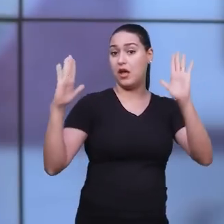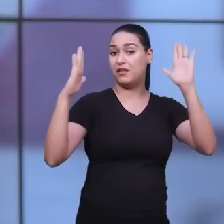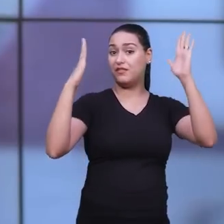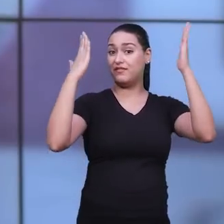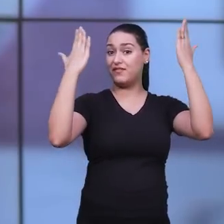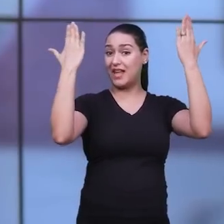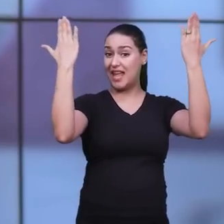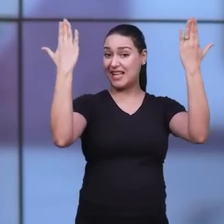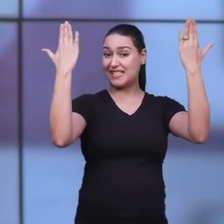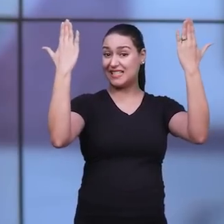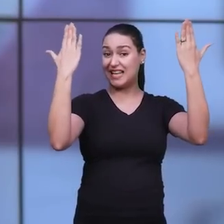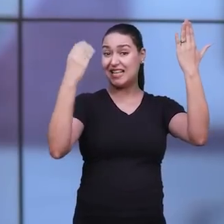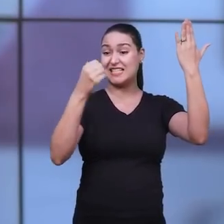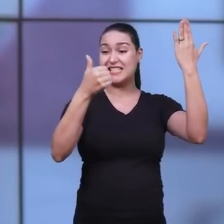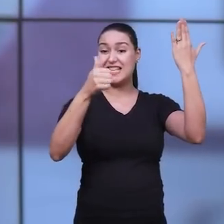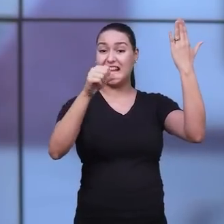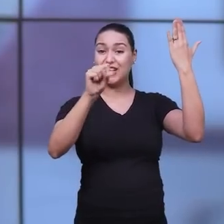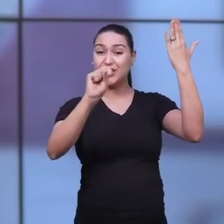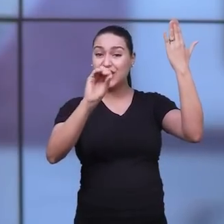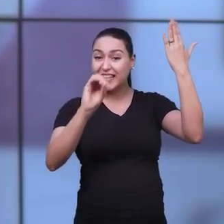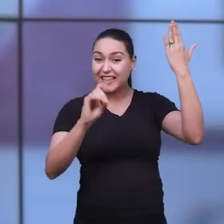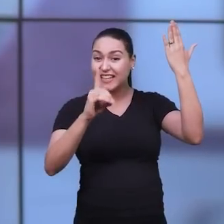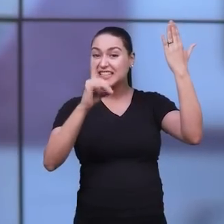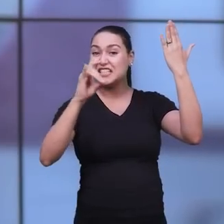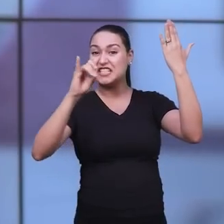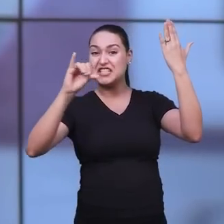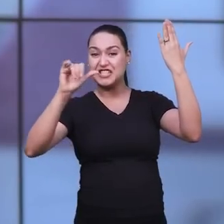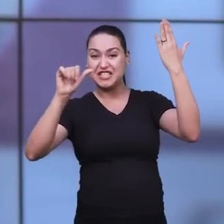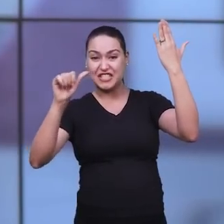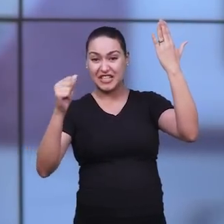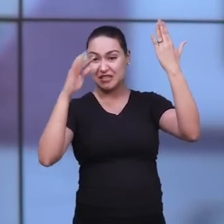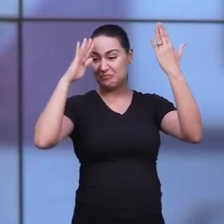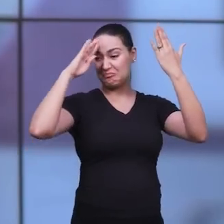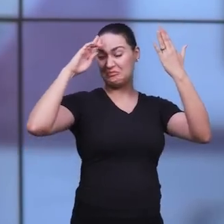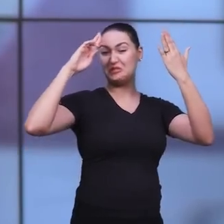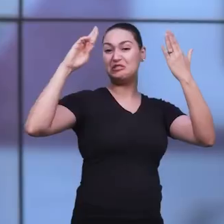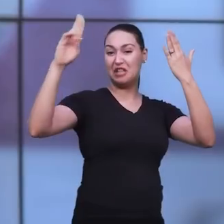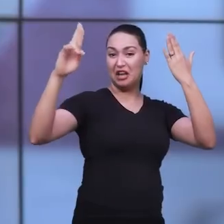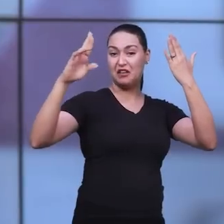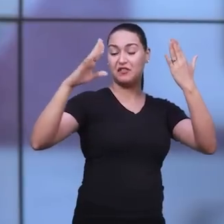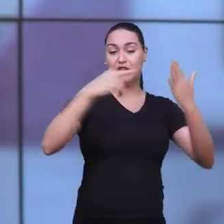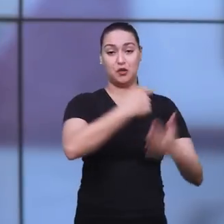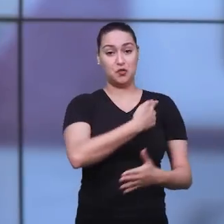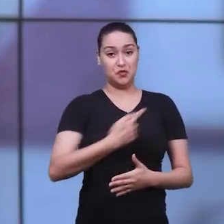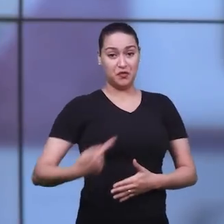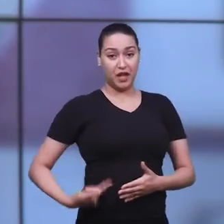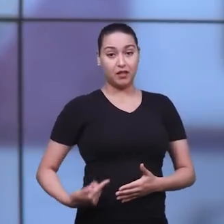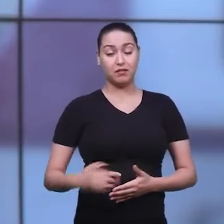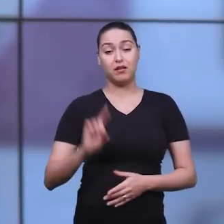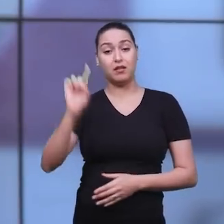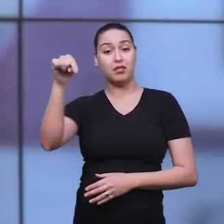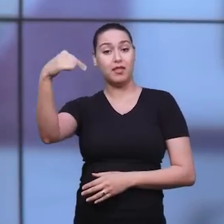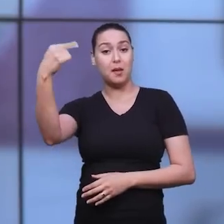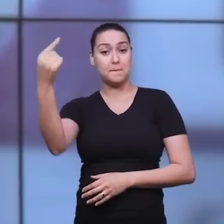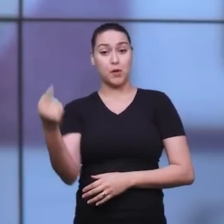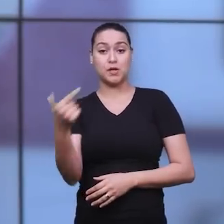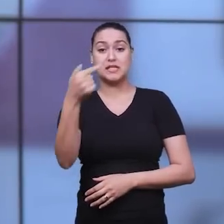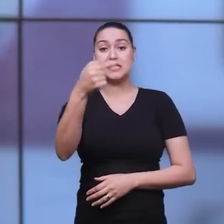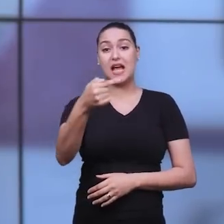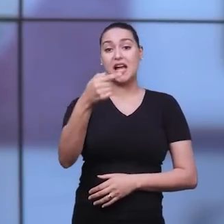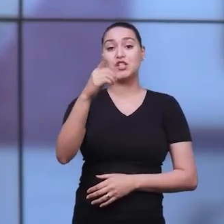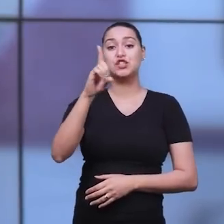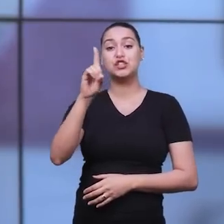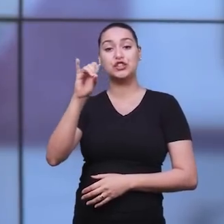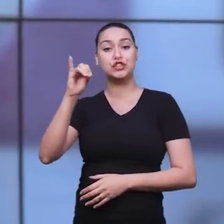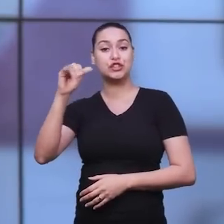uma festa com duração de 180 dias para as autoridades do reino e, em seguida, uma festa com